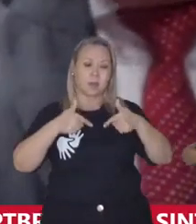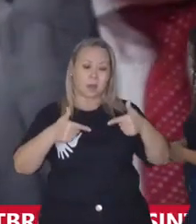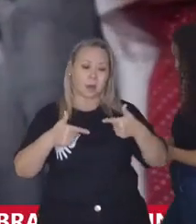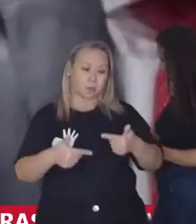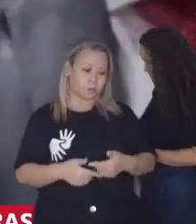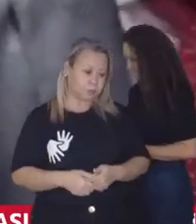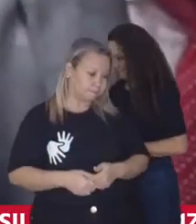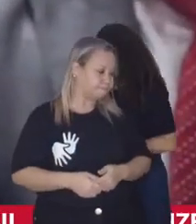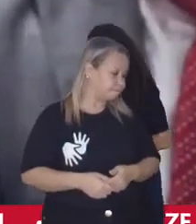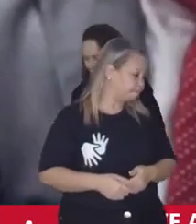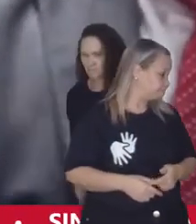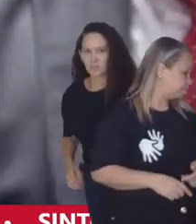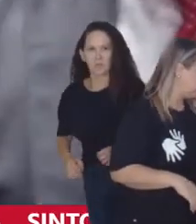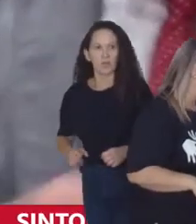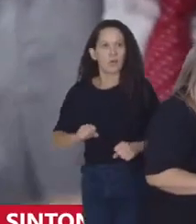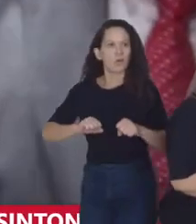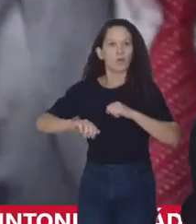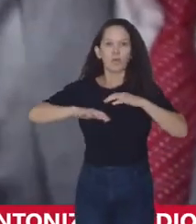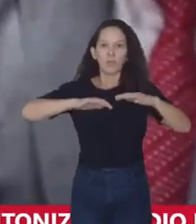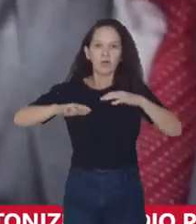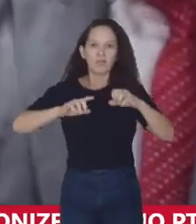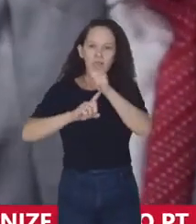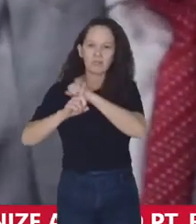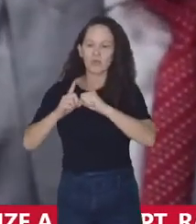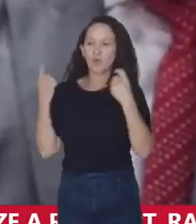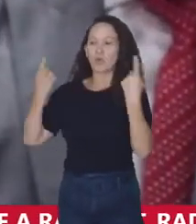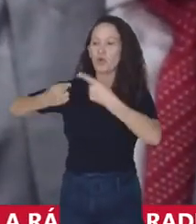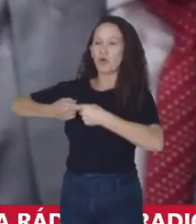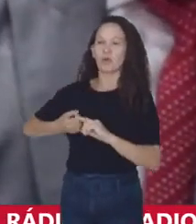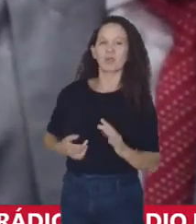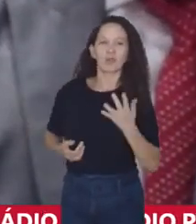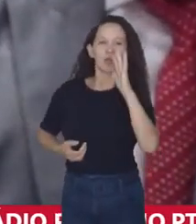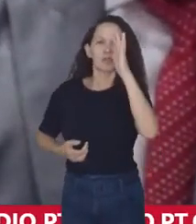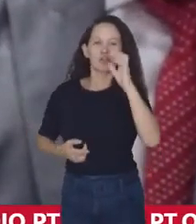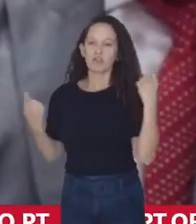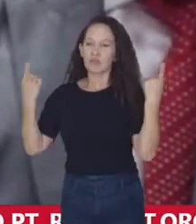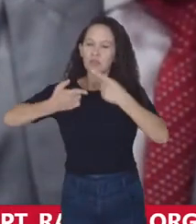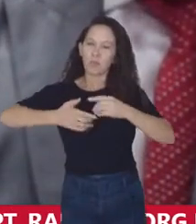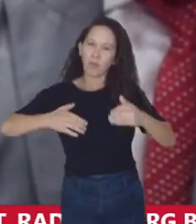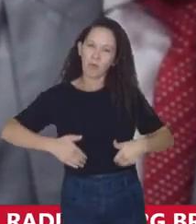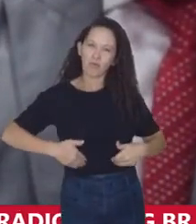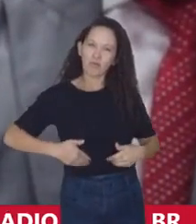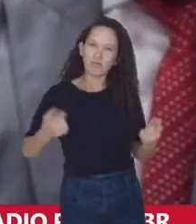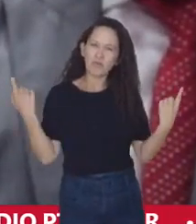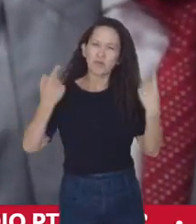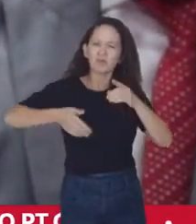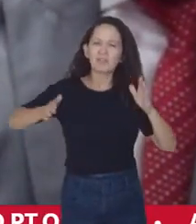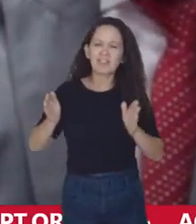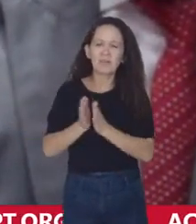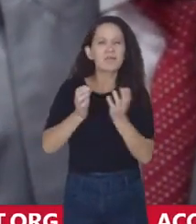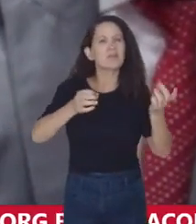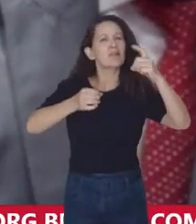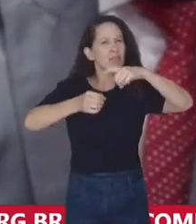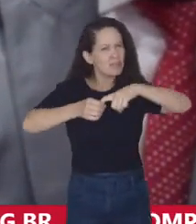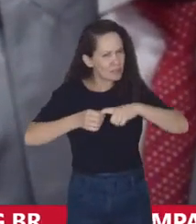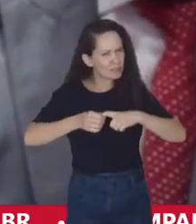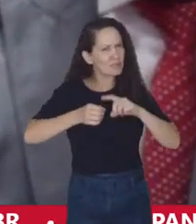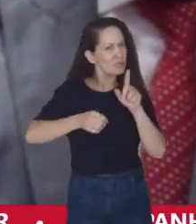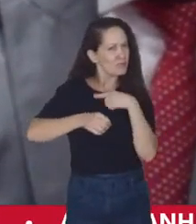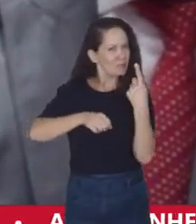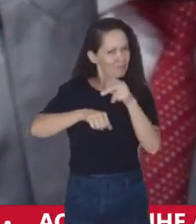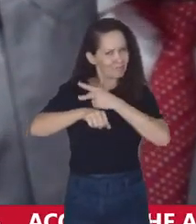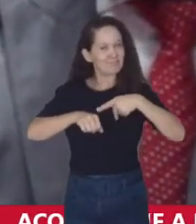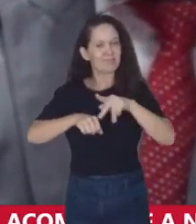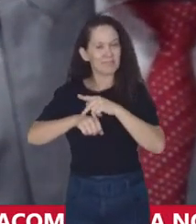movimento social contra a carestia, contra a fome, contra a miséria que voltou de novo se agraçar no nosso